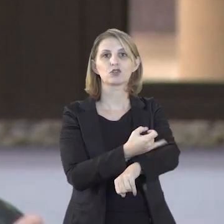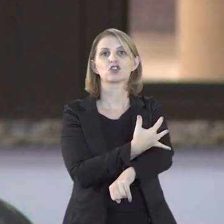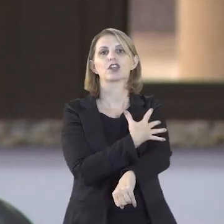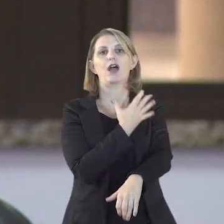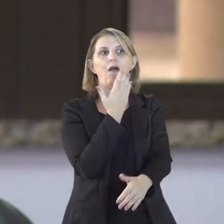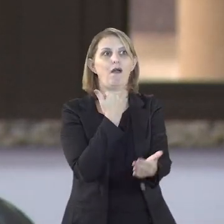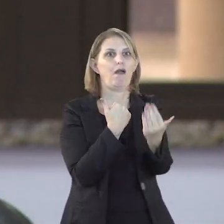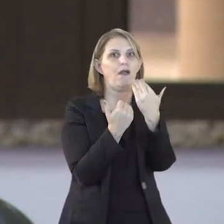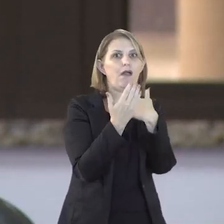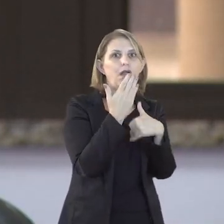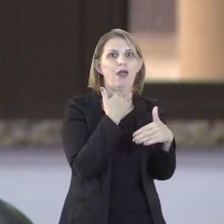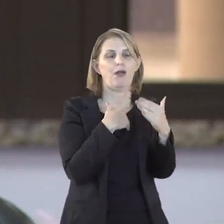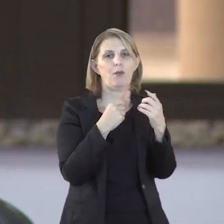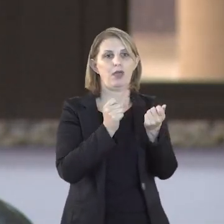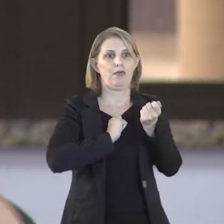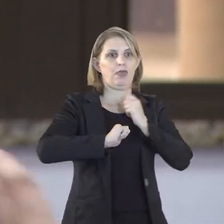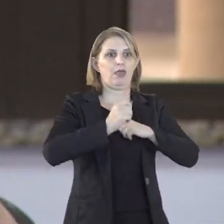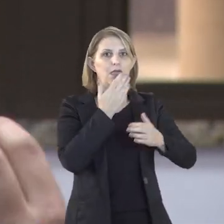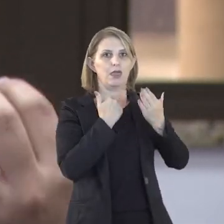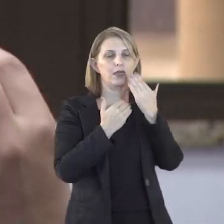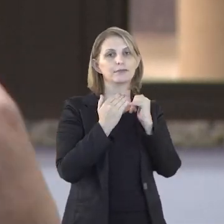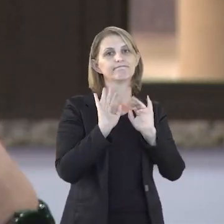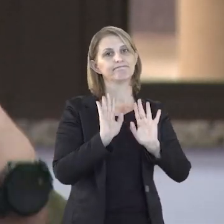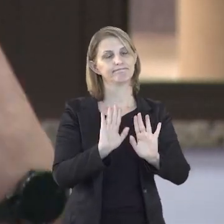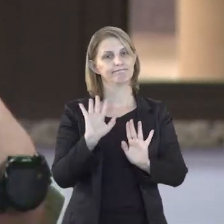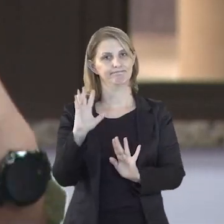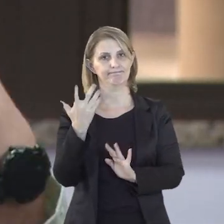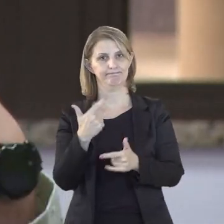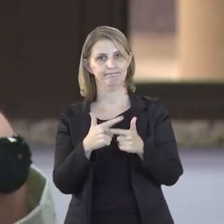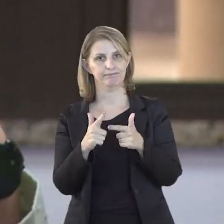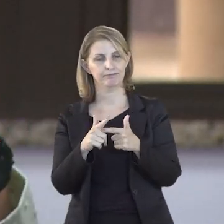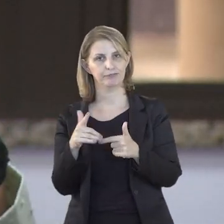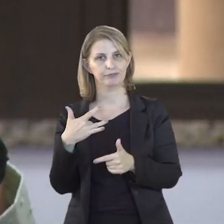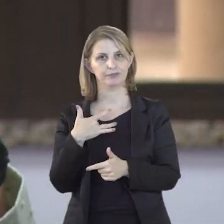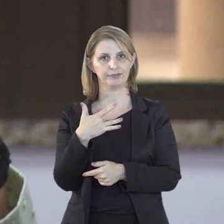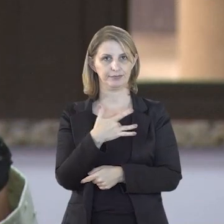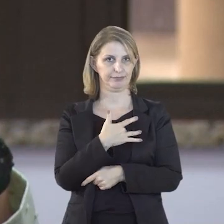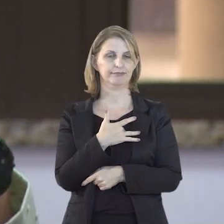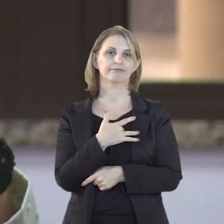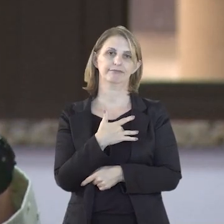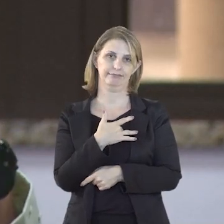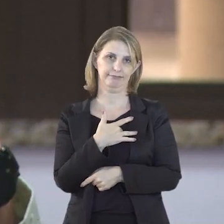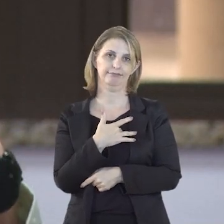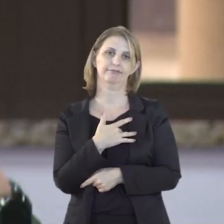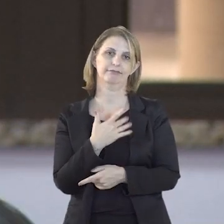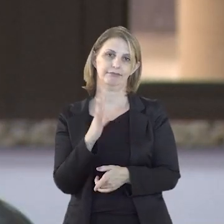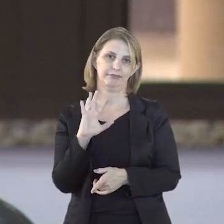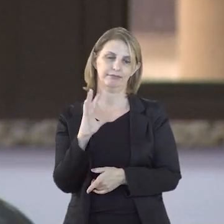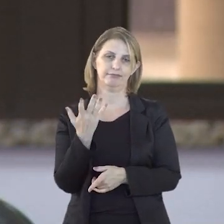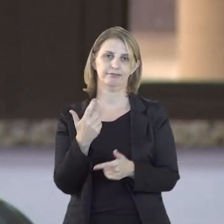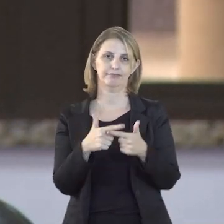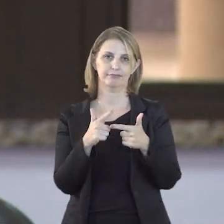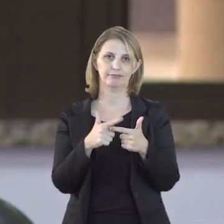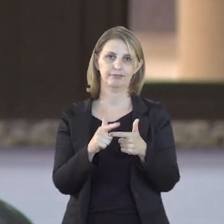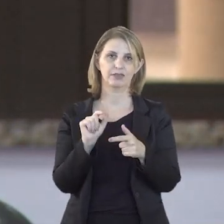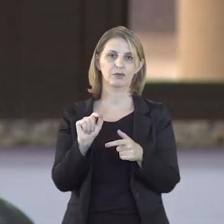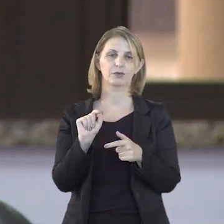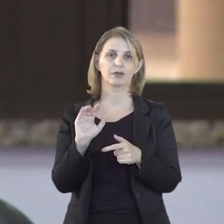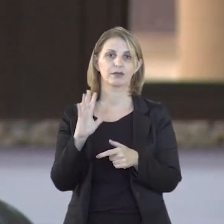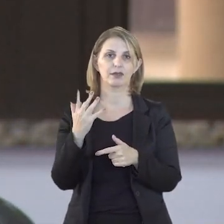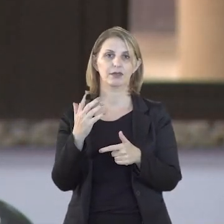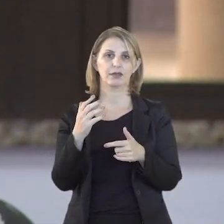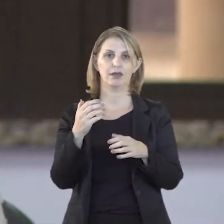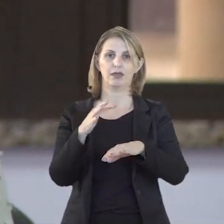de forma emocional demais, né? Essa questão de alimentar o meu emocional. E aí eu estou dando muito mais para o meu